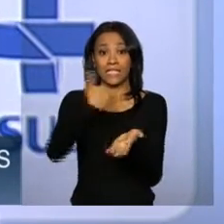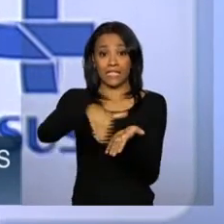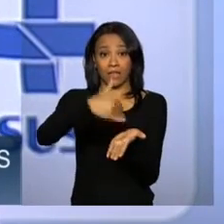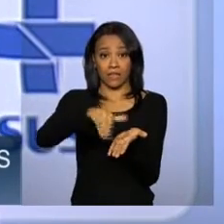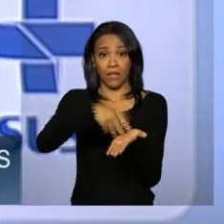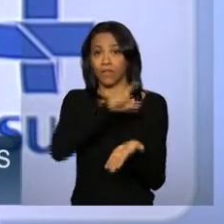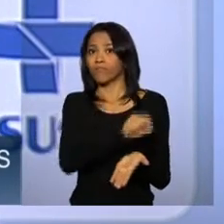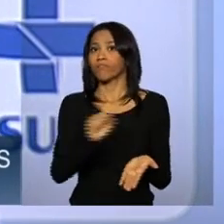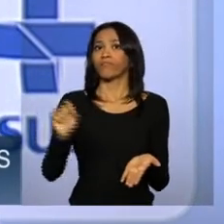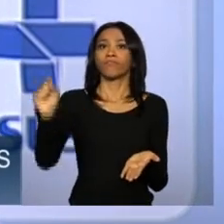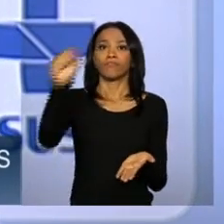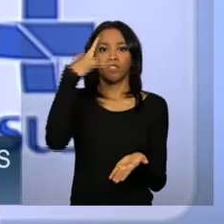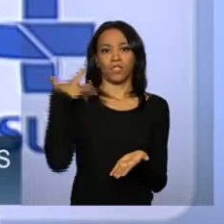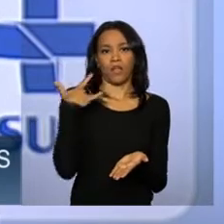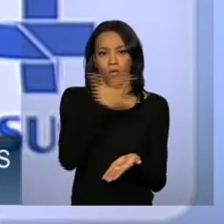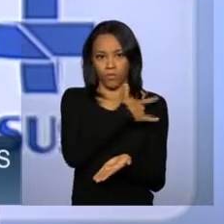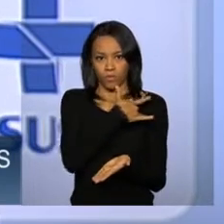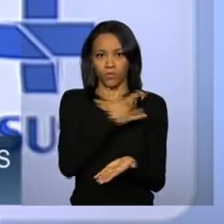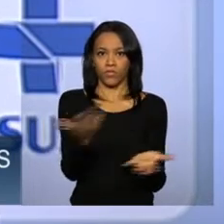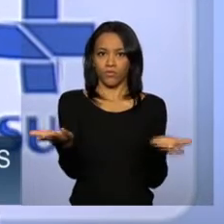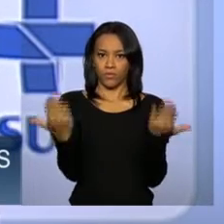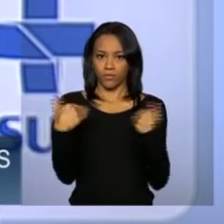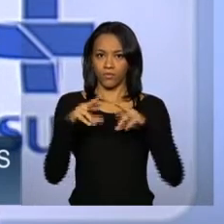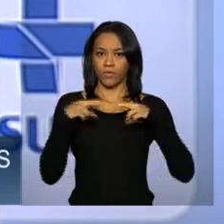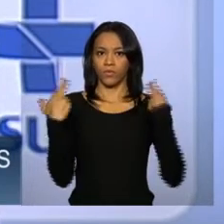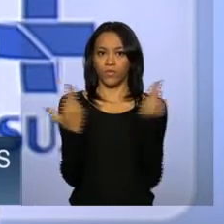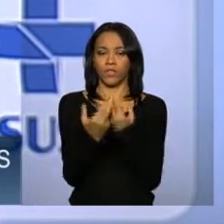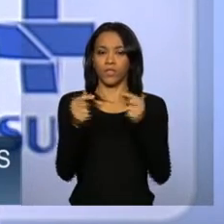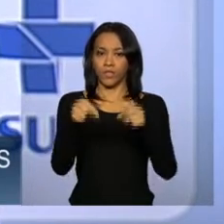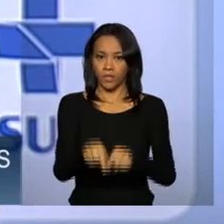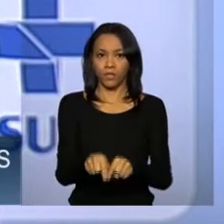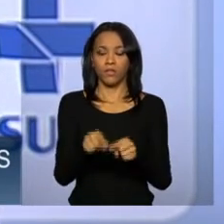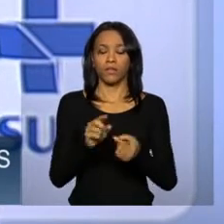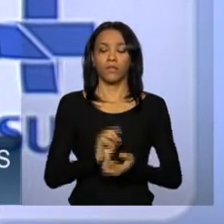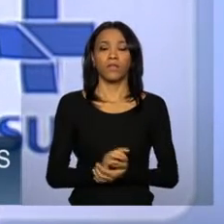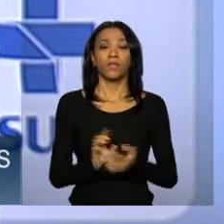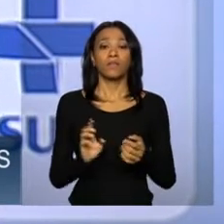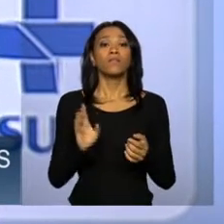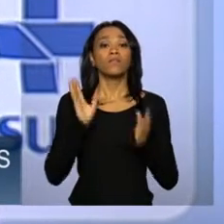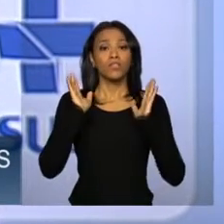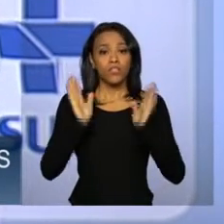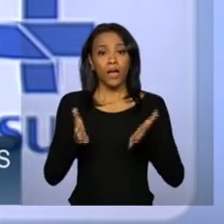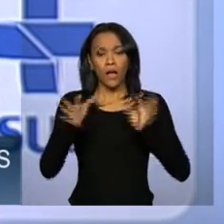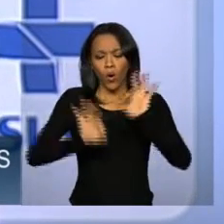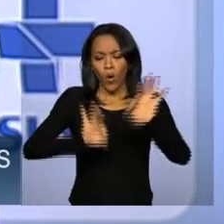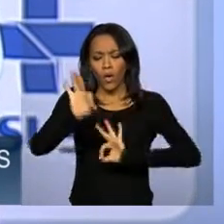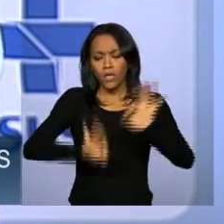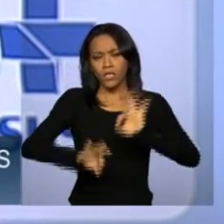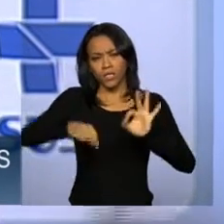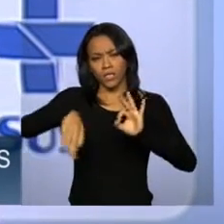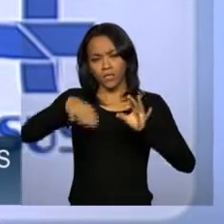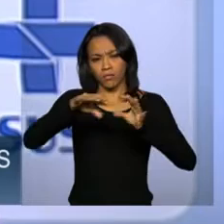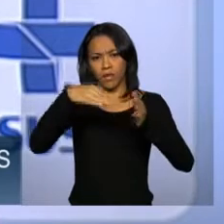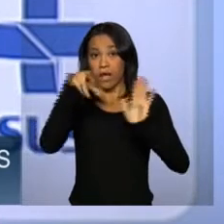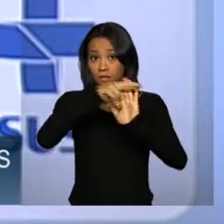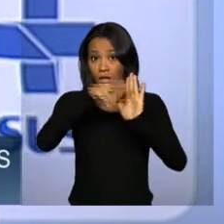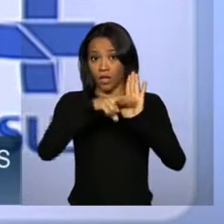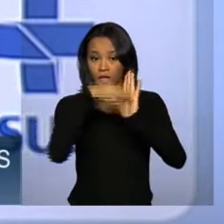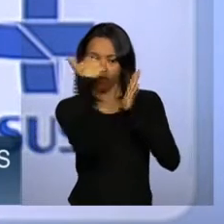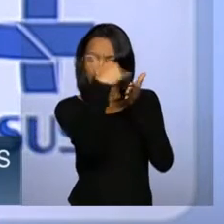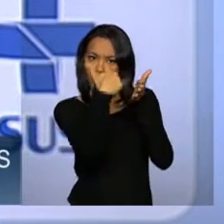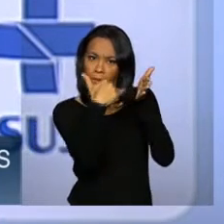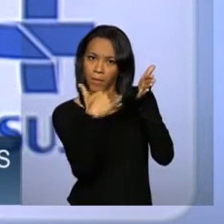estaduais de saúde. Na quinta-feira, a comissão intergestores tripartite, estão sendo definidos os protocolos de